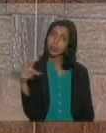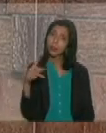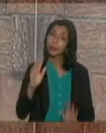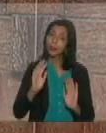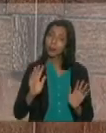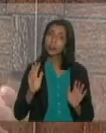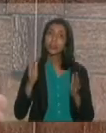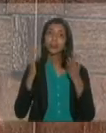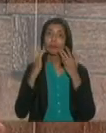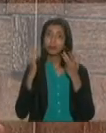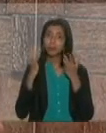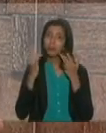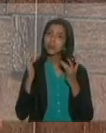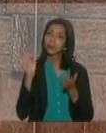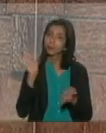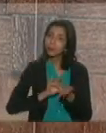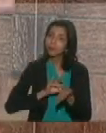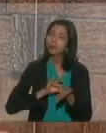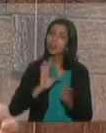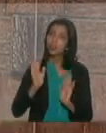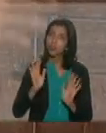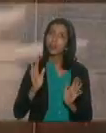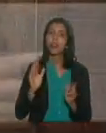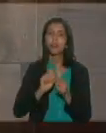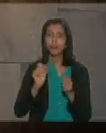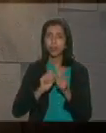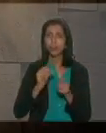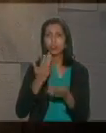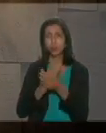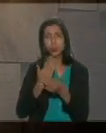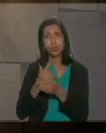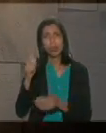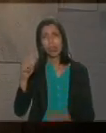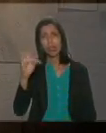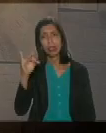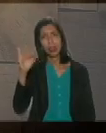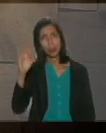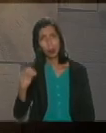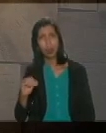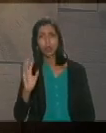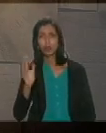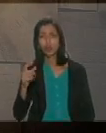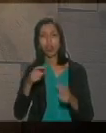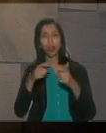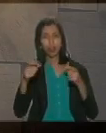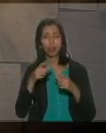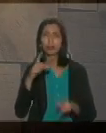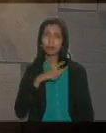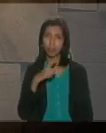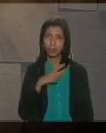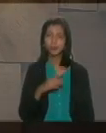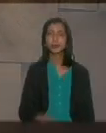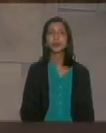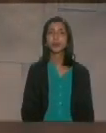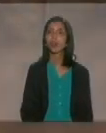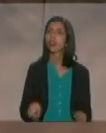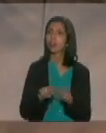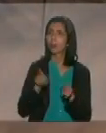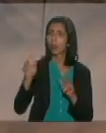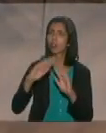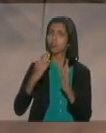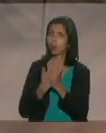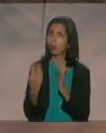tipo, mas o teatro mesmo, eu já tinha feito tablado, já estava, né, no meu registro profissional. E o tablado, de certa forma,